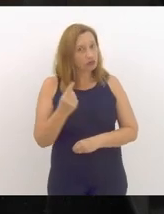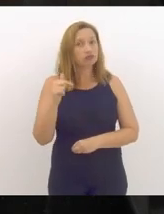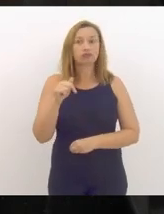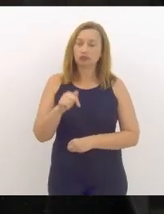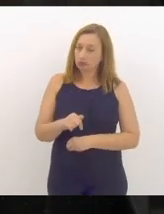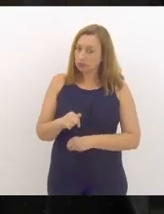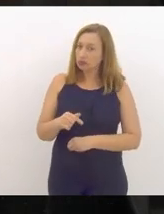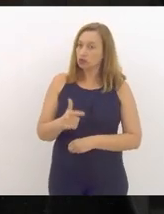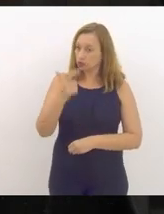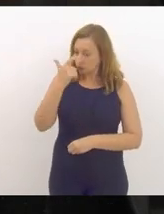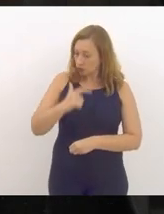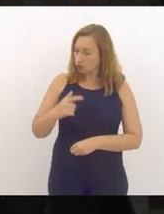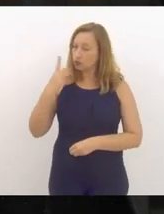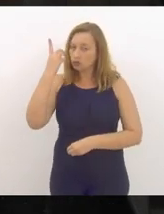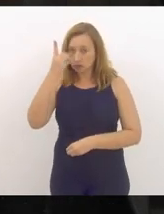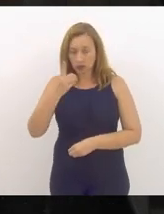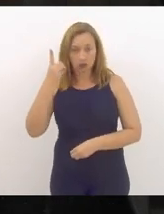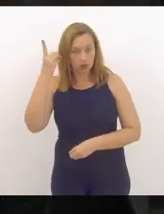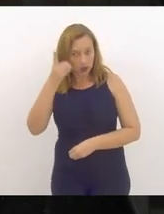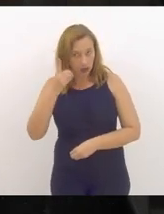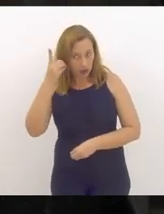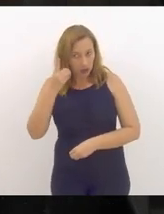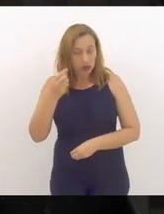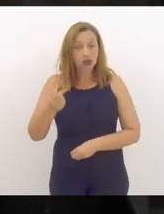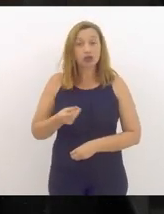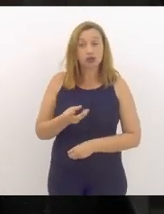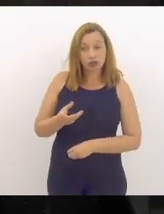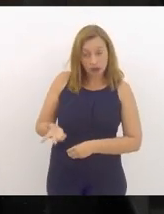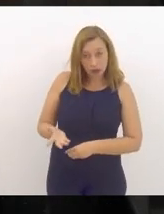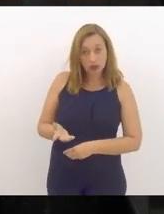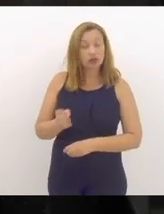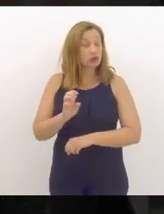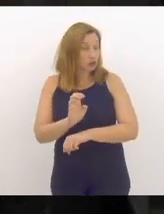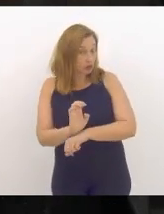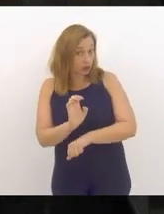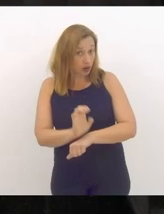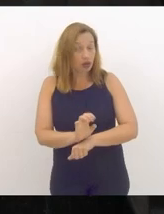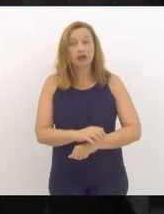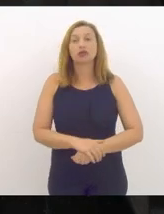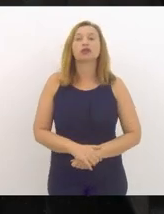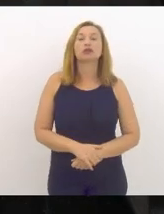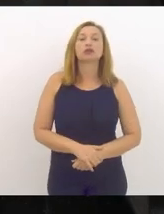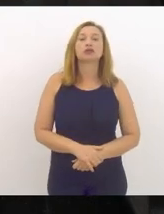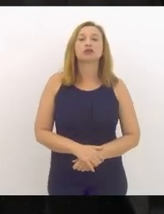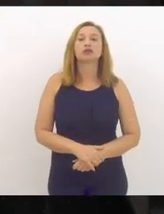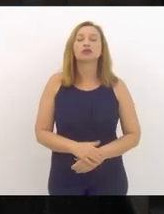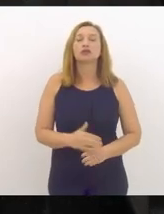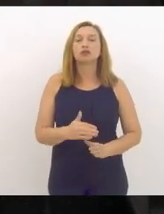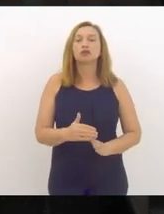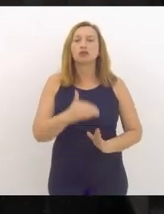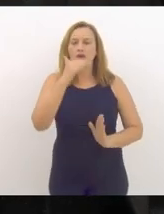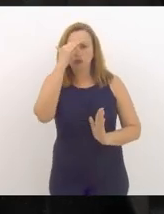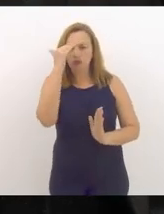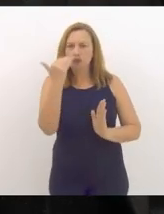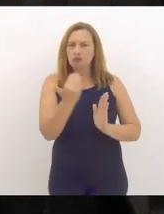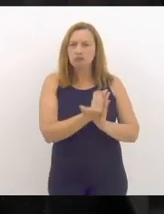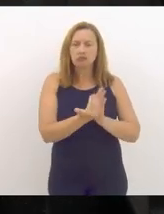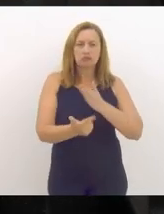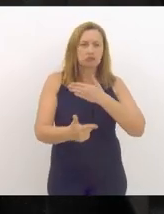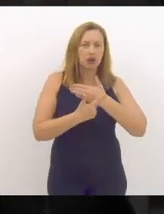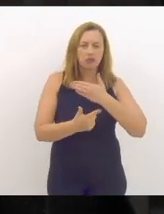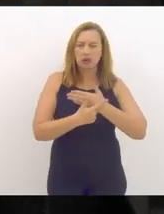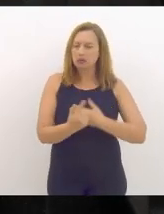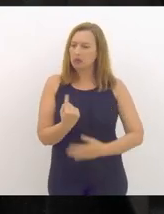enquanto parlamentares fluminenses, enquanto deputados estaduais, cumprindo o nosso